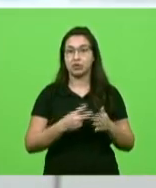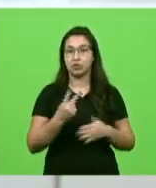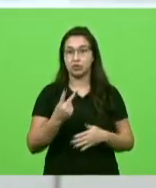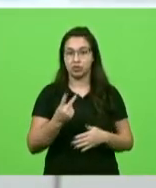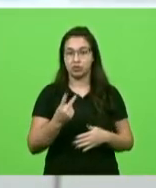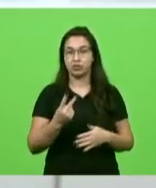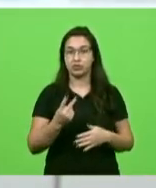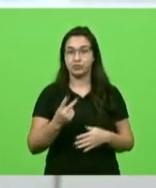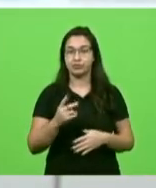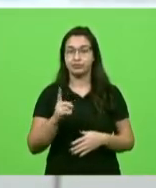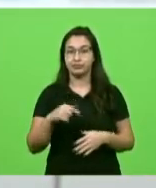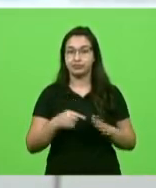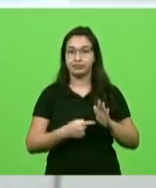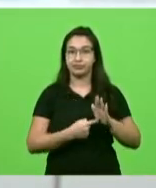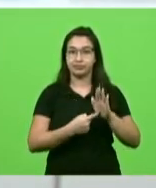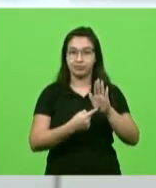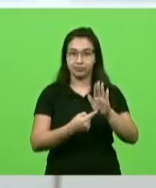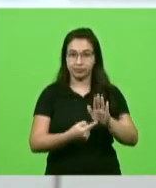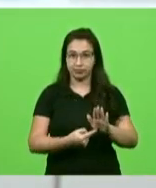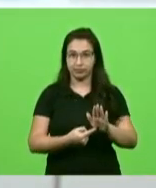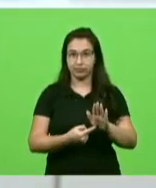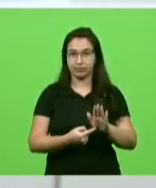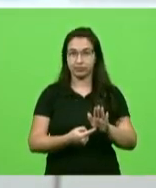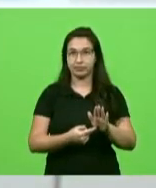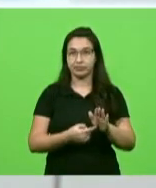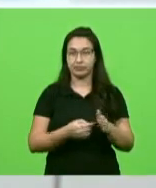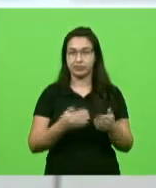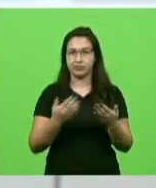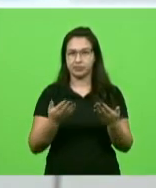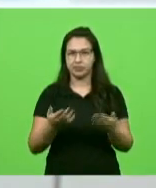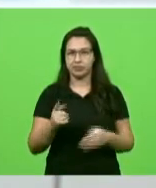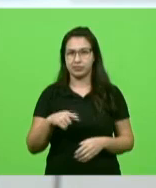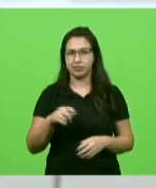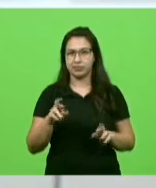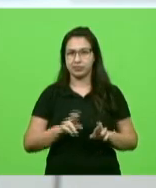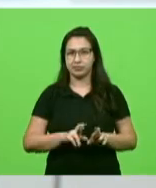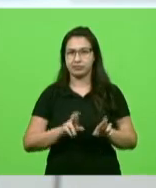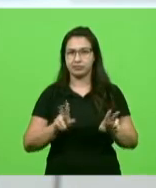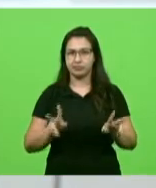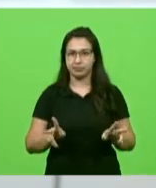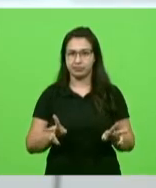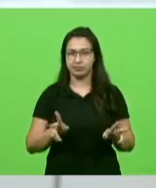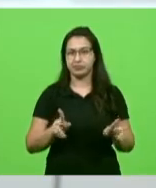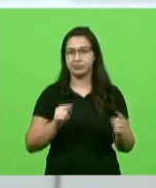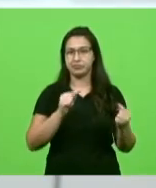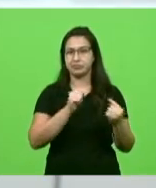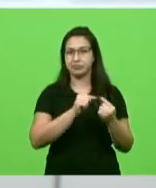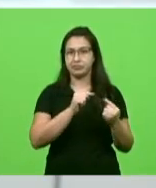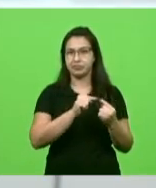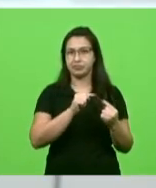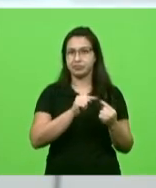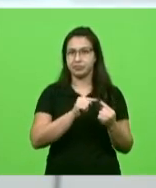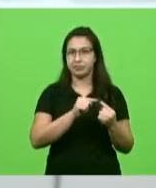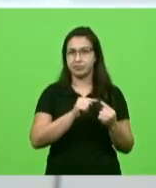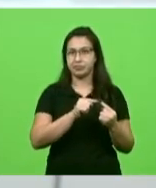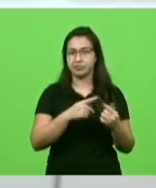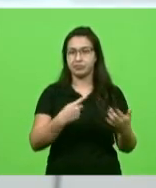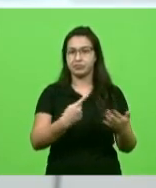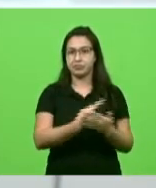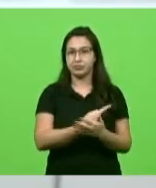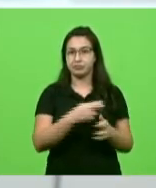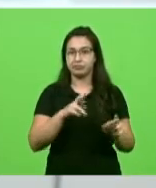está indica a sanções de natureza diferente correspondentes a ilícitos